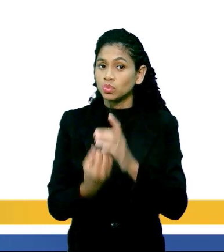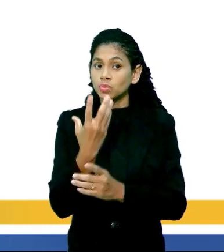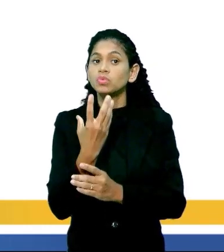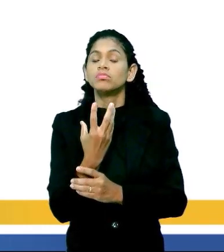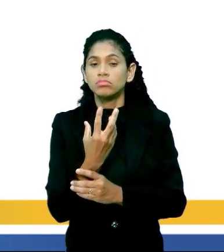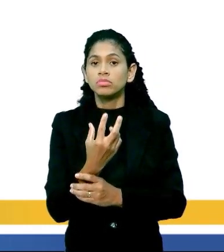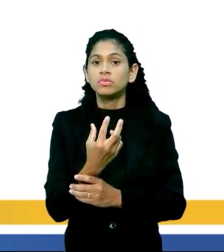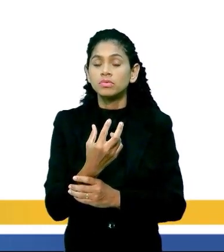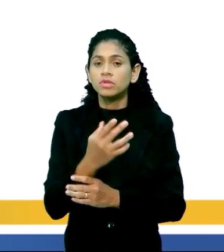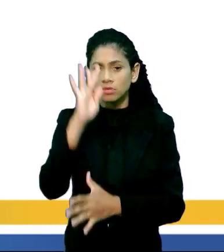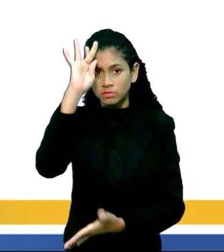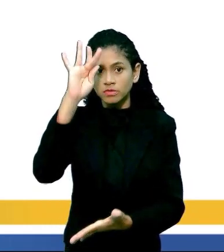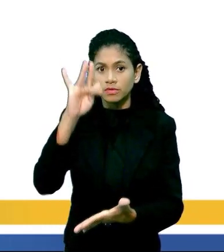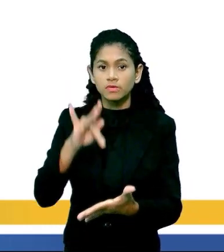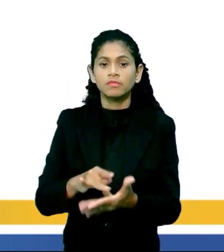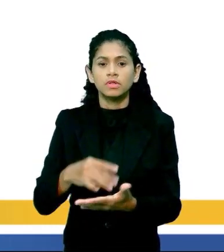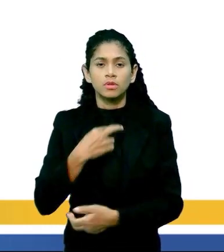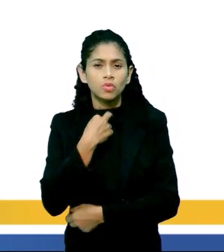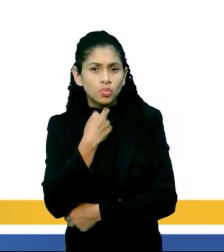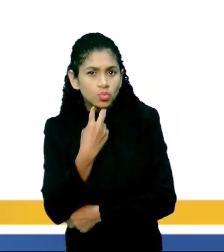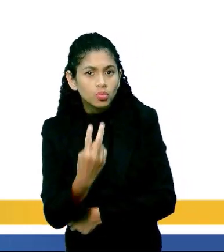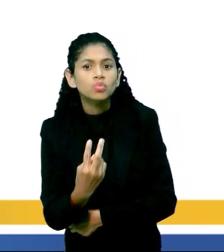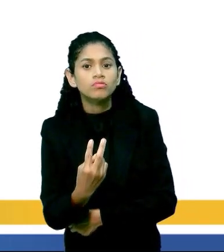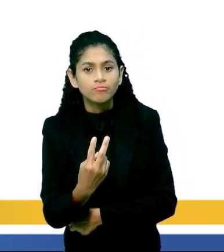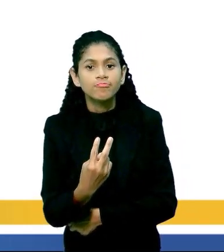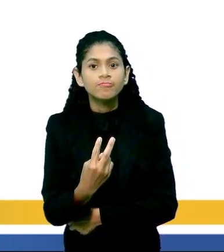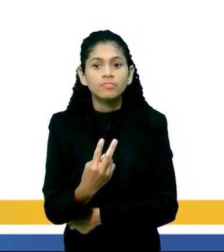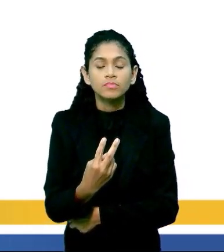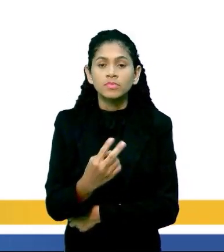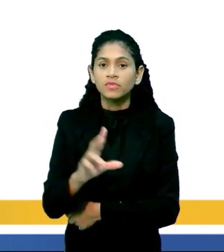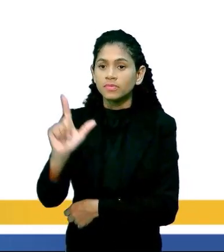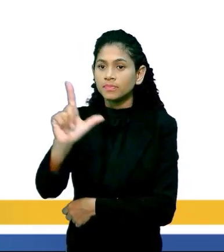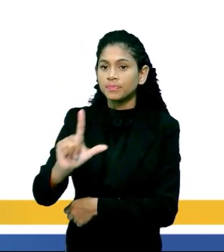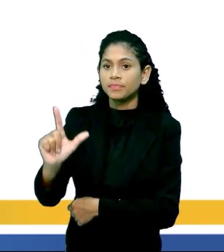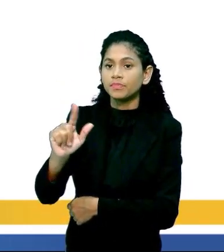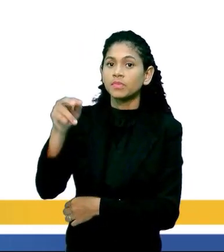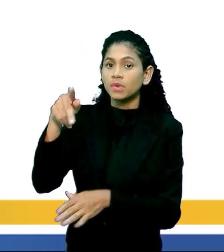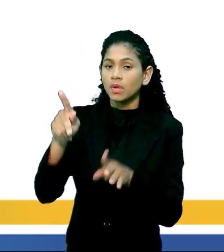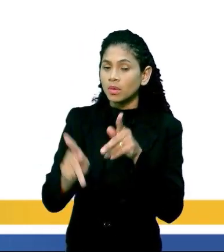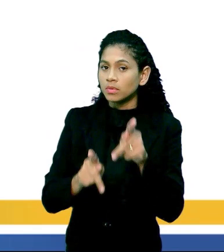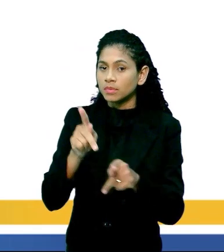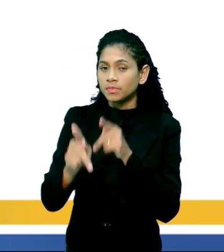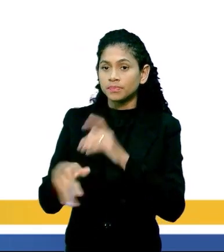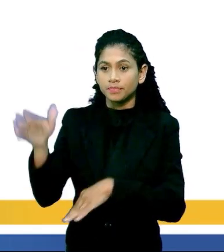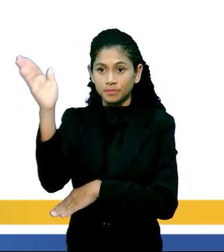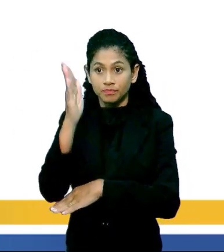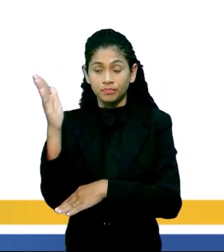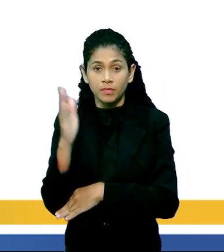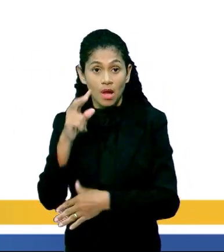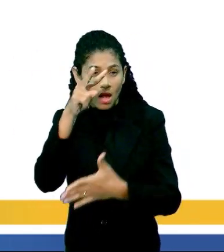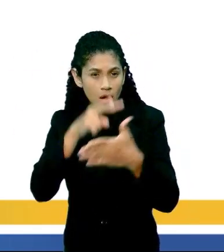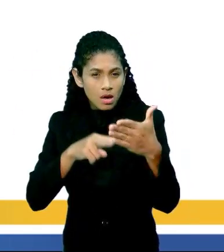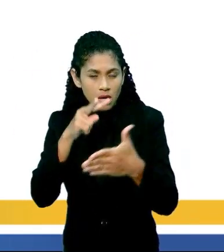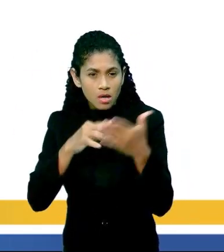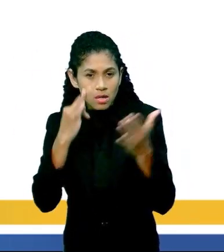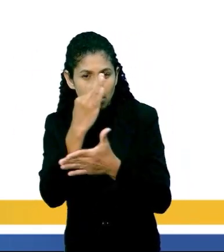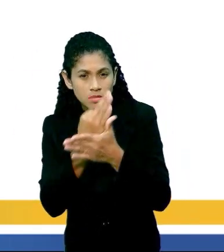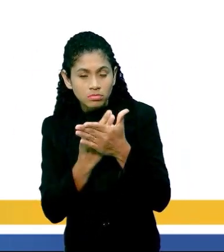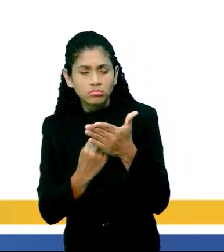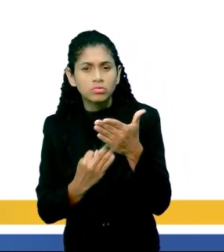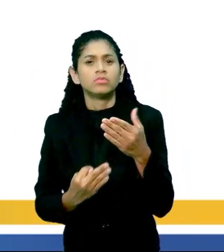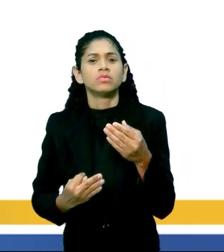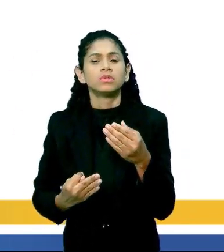Brasil. A leitura do texto sobre a literatura de cordel permite, quer dizer, a partir